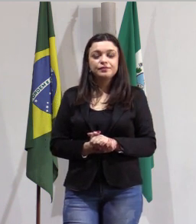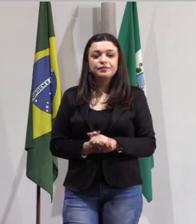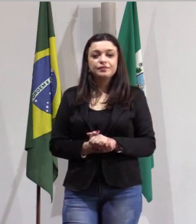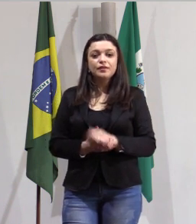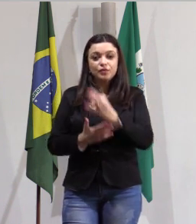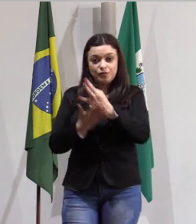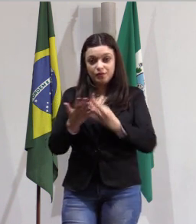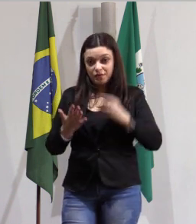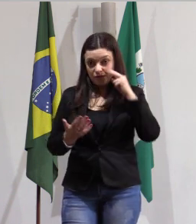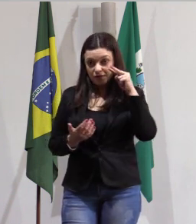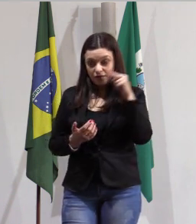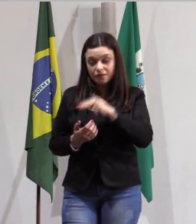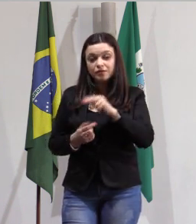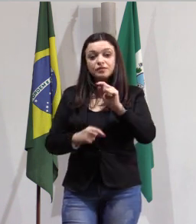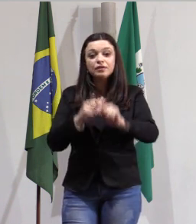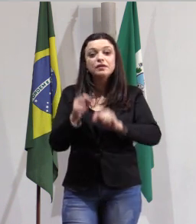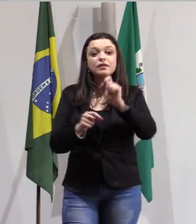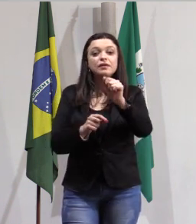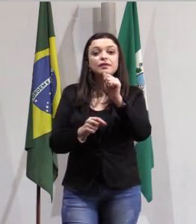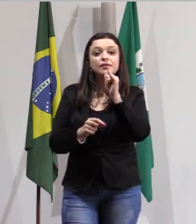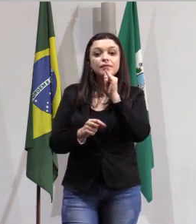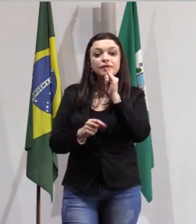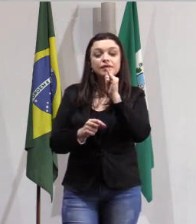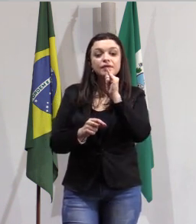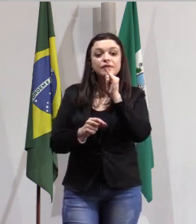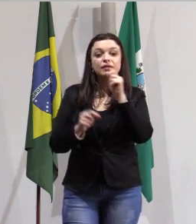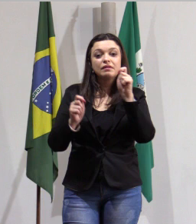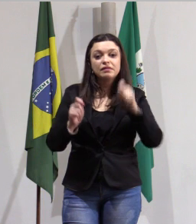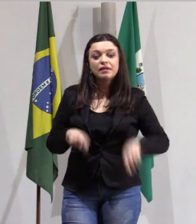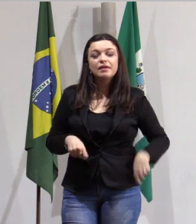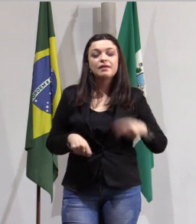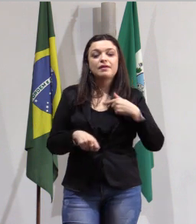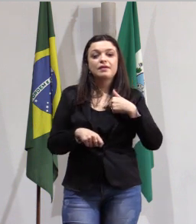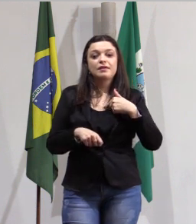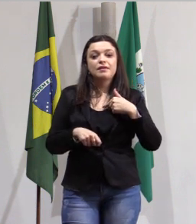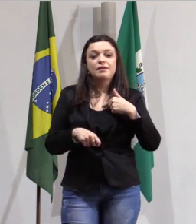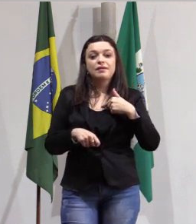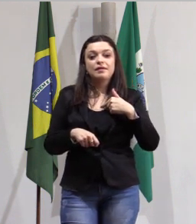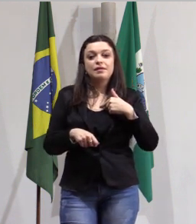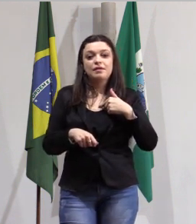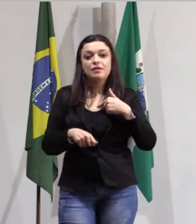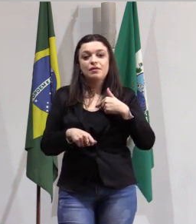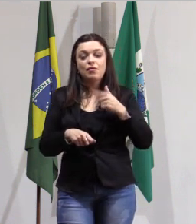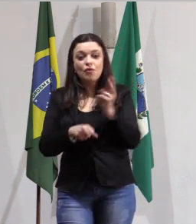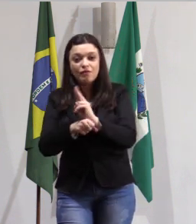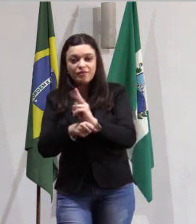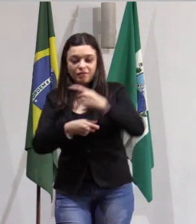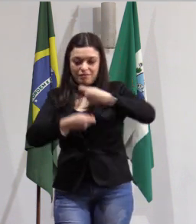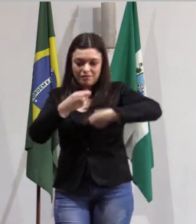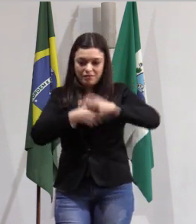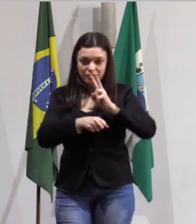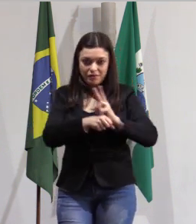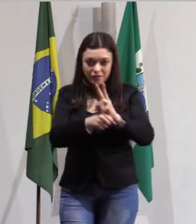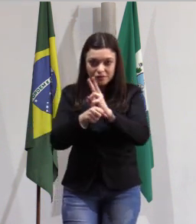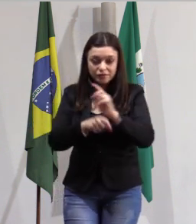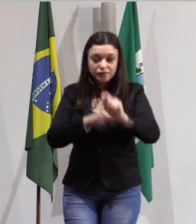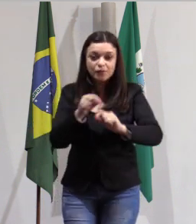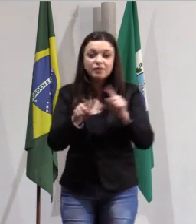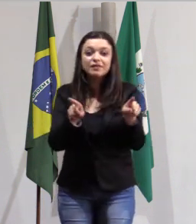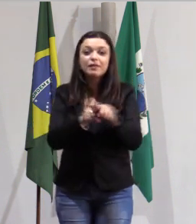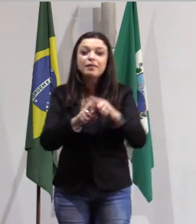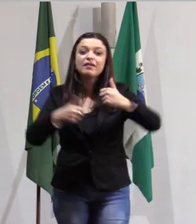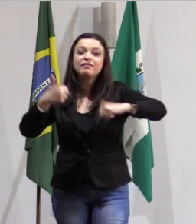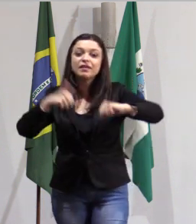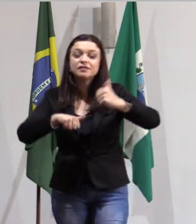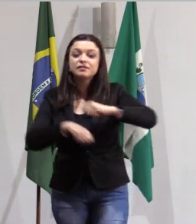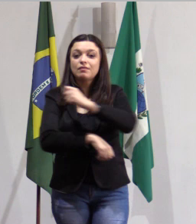existe como mecanismos, instâncias e práticas de governança a avaliação da satisfação dos alunos